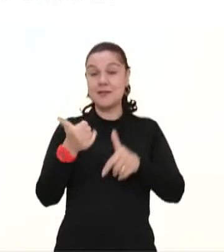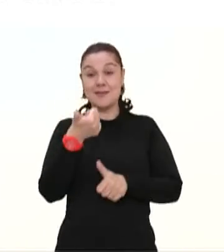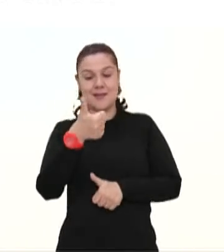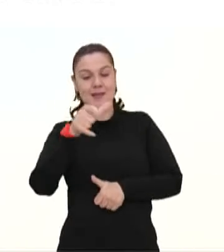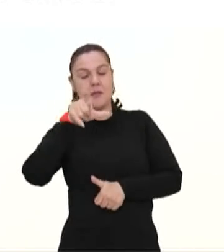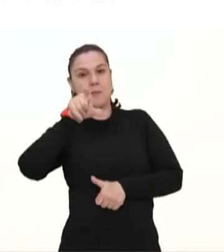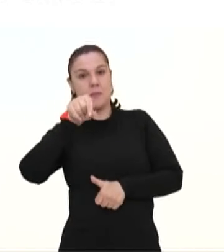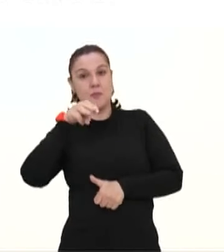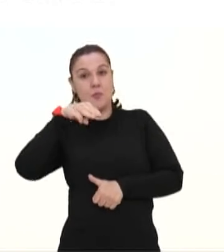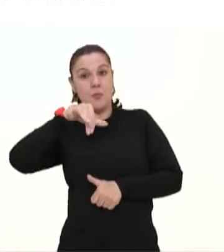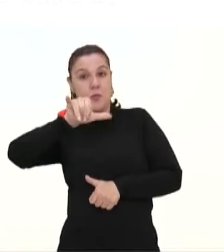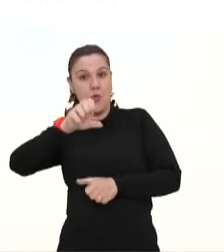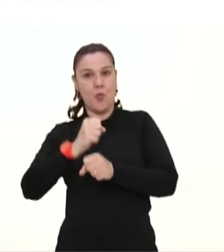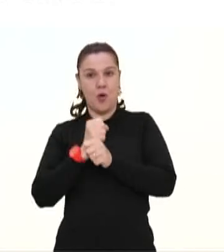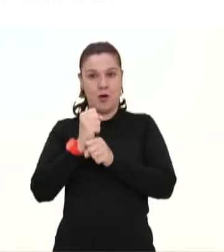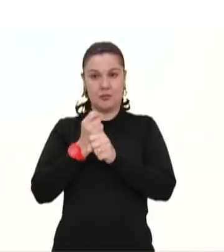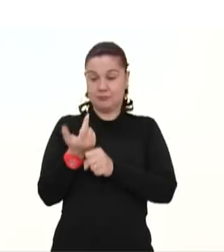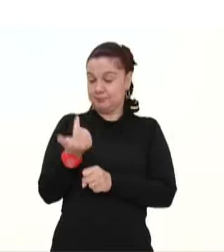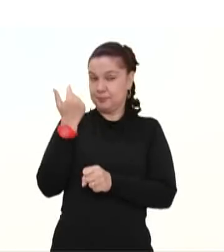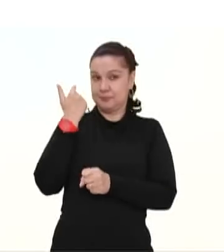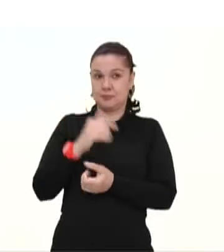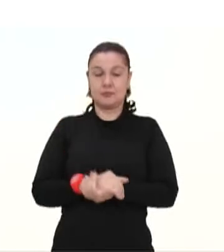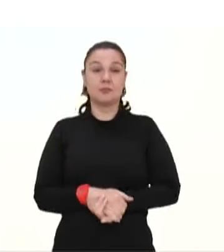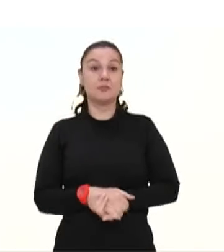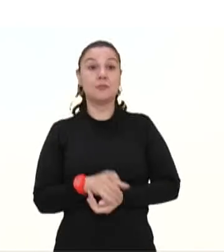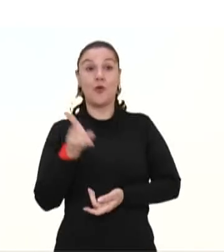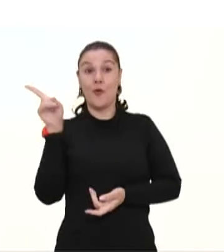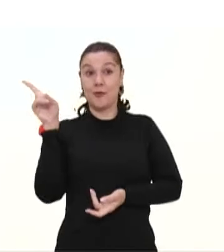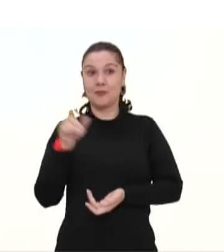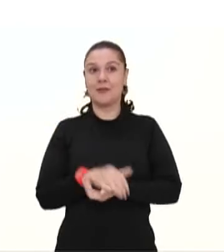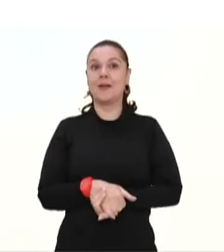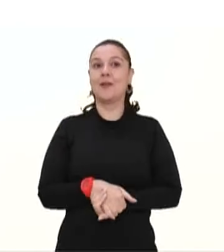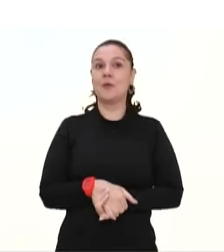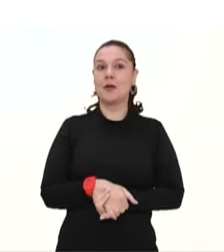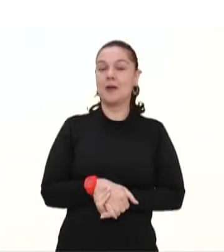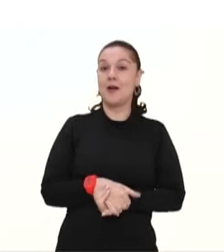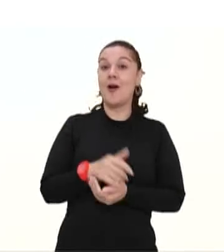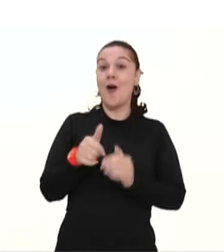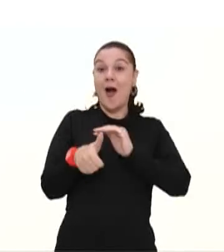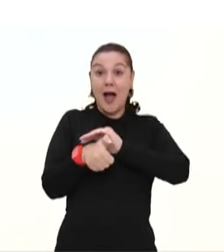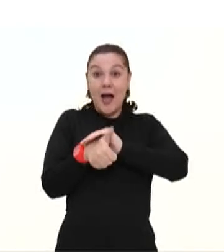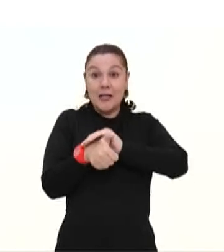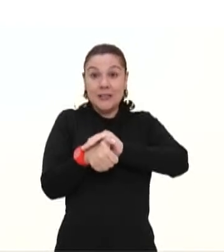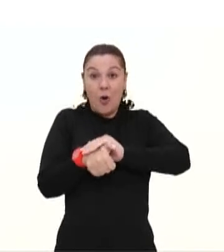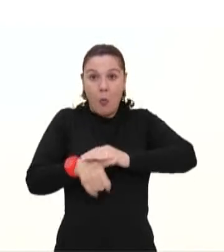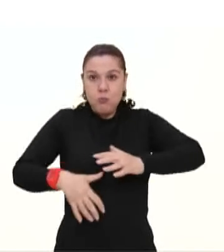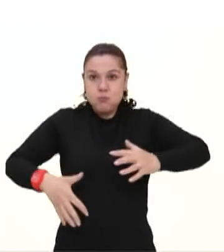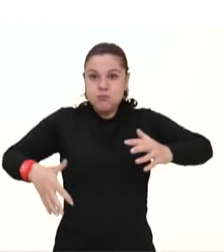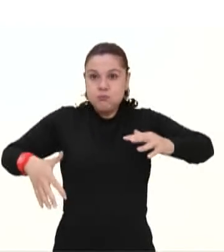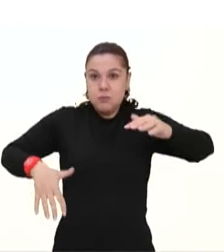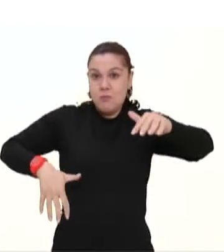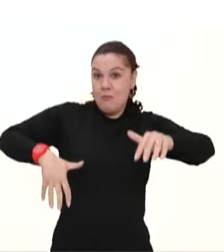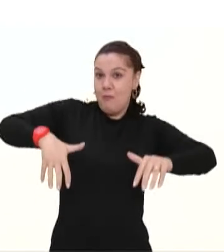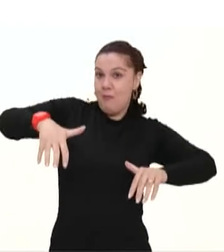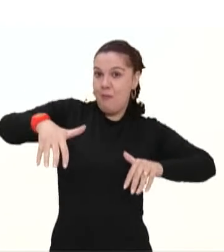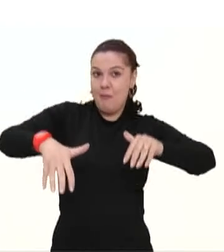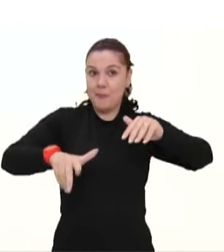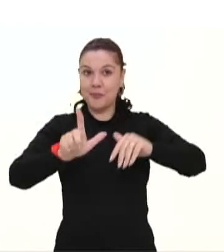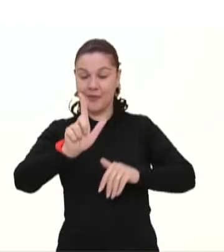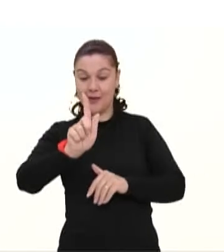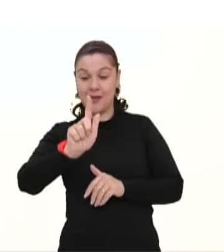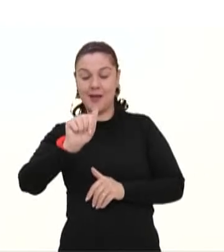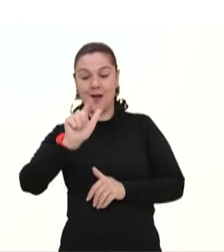mais de 10 mil anos. Outro aqui, ó, as tartarugas gigantes de Galápagos. É